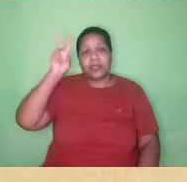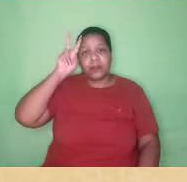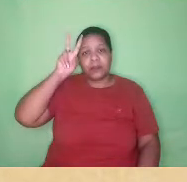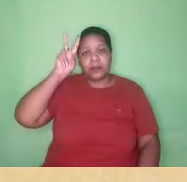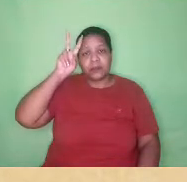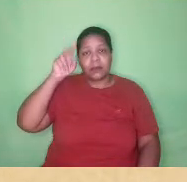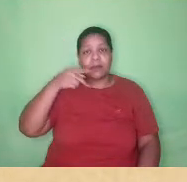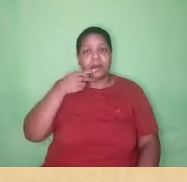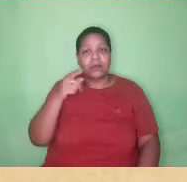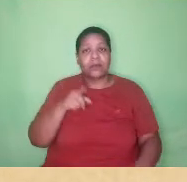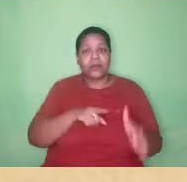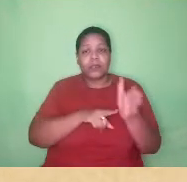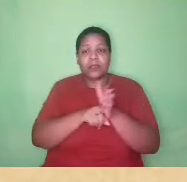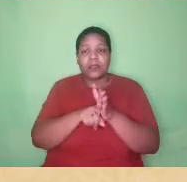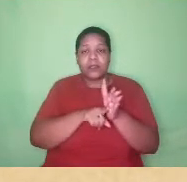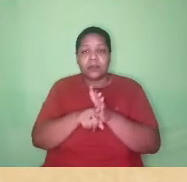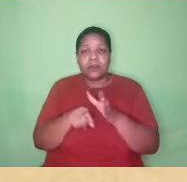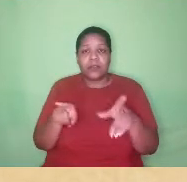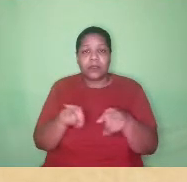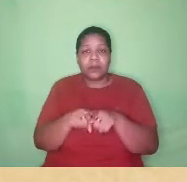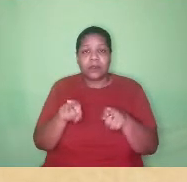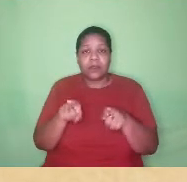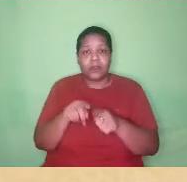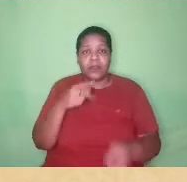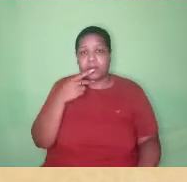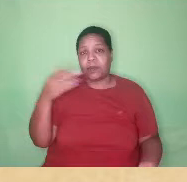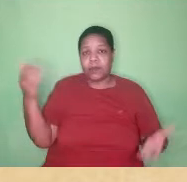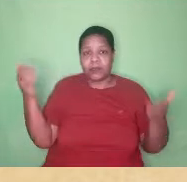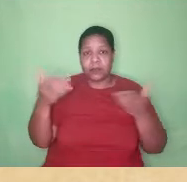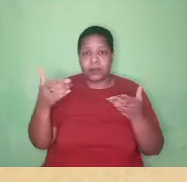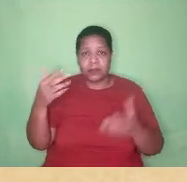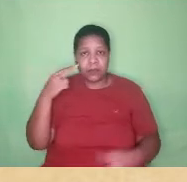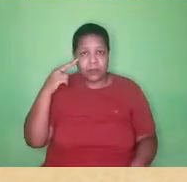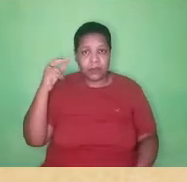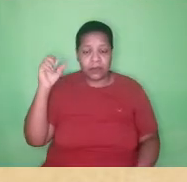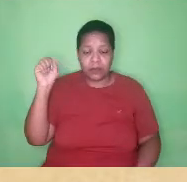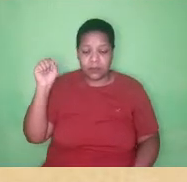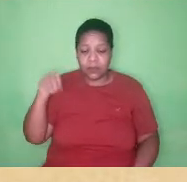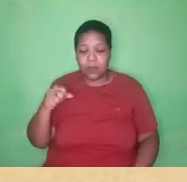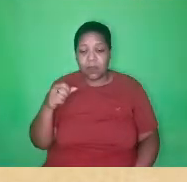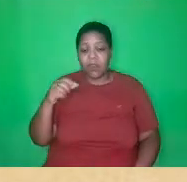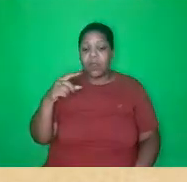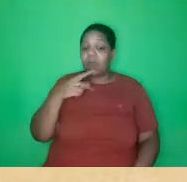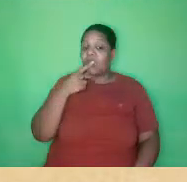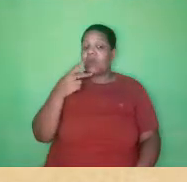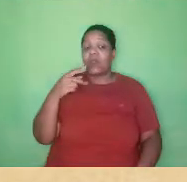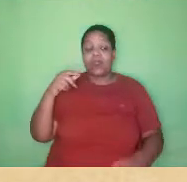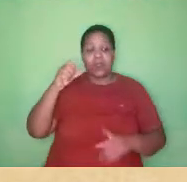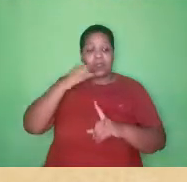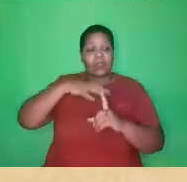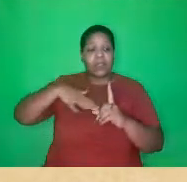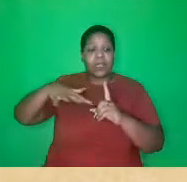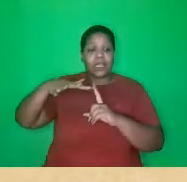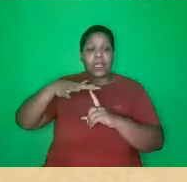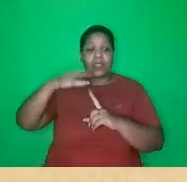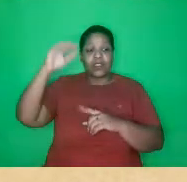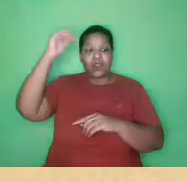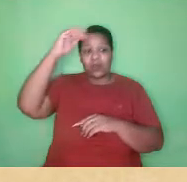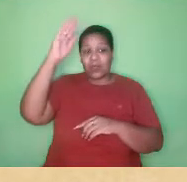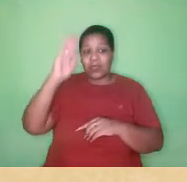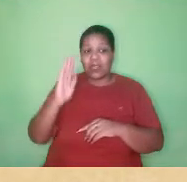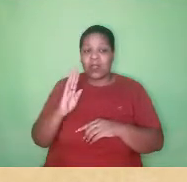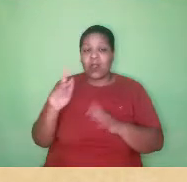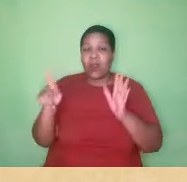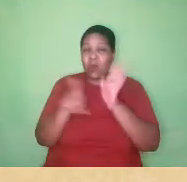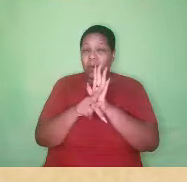eu vou tentar fazer um painel, né, dessa sociedade brasileira, né? O próprio título da minha fala,